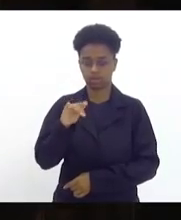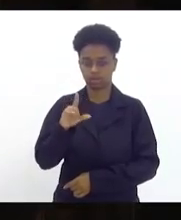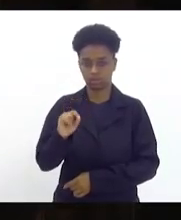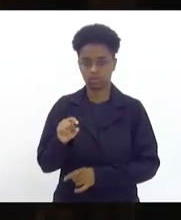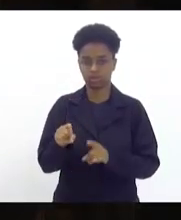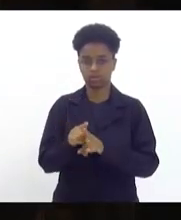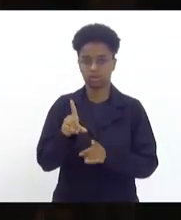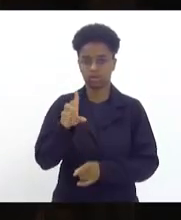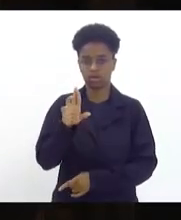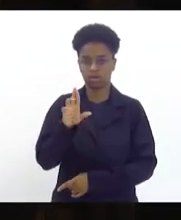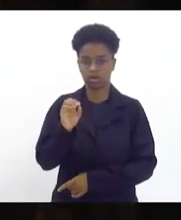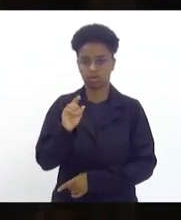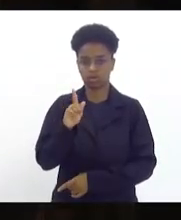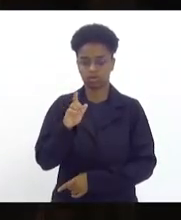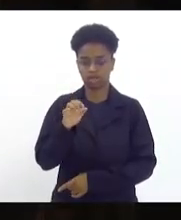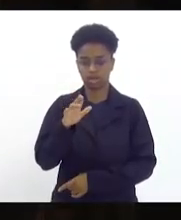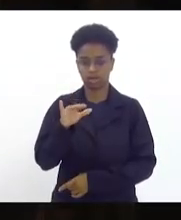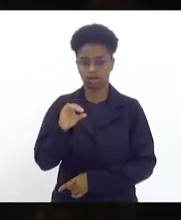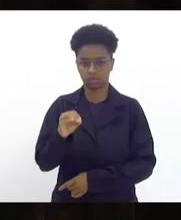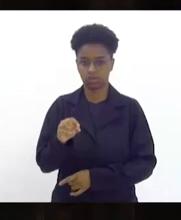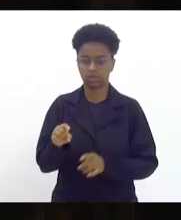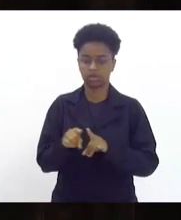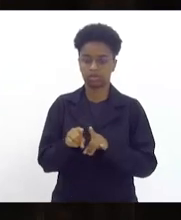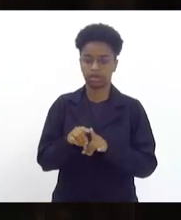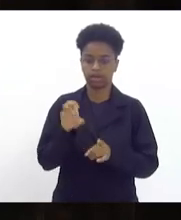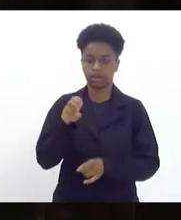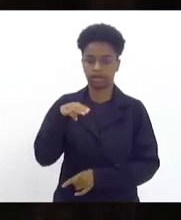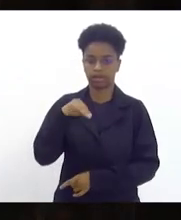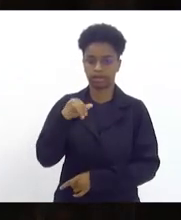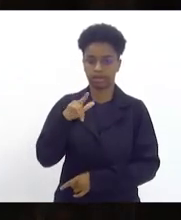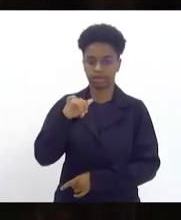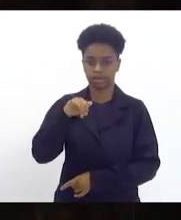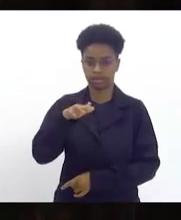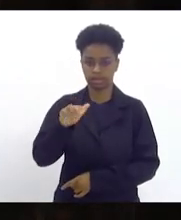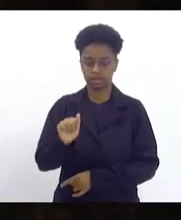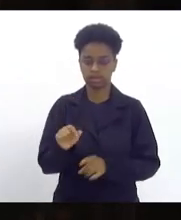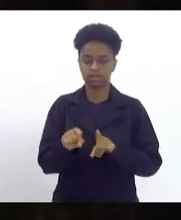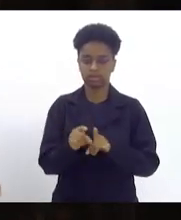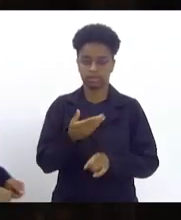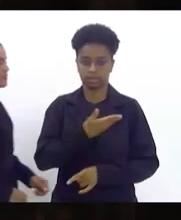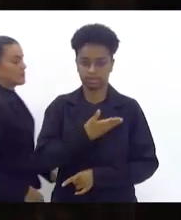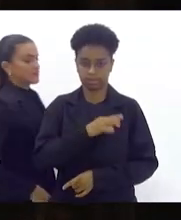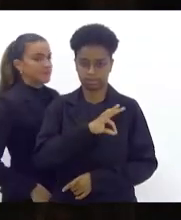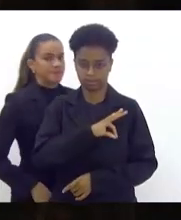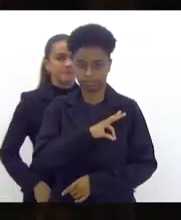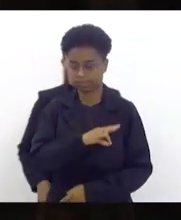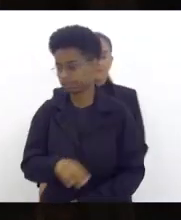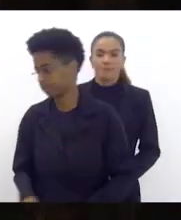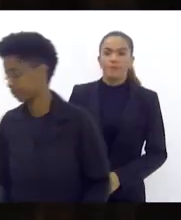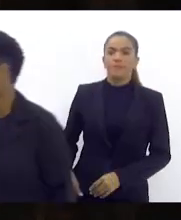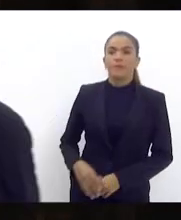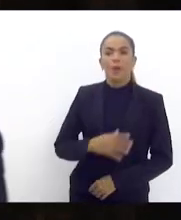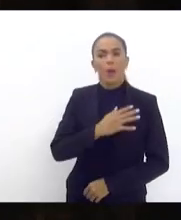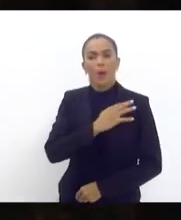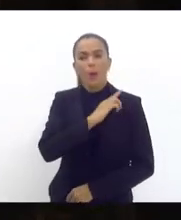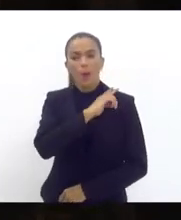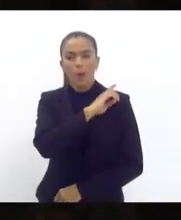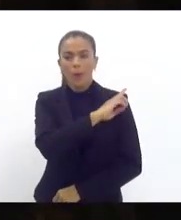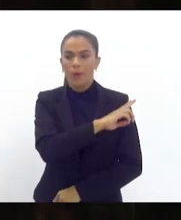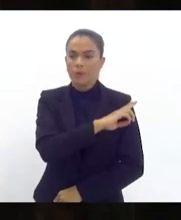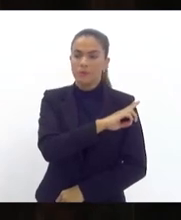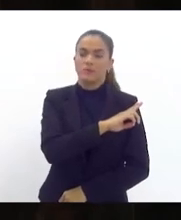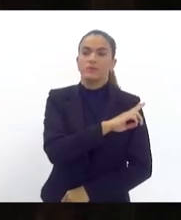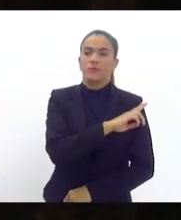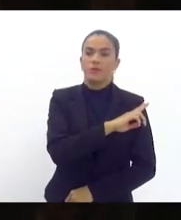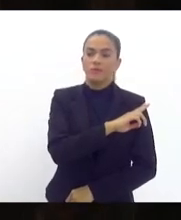Rogério Amorim a senhora Emiliana aos meus colegas aqui de farra do coronel segala o Coronel Brás e todos os demais